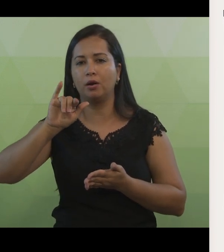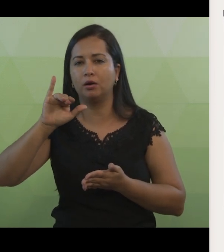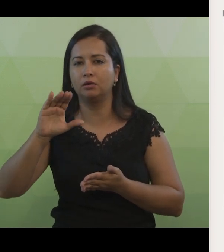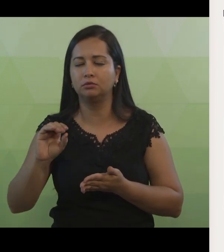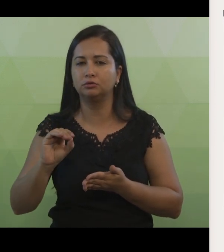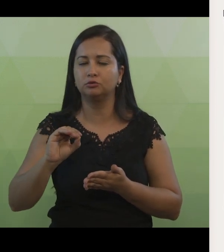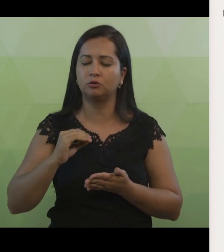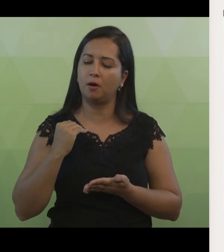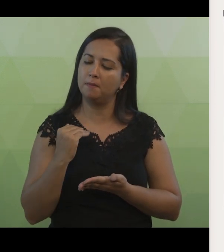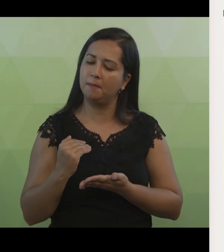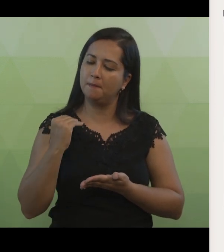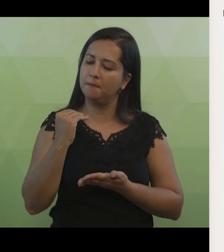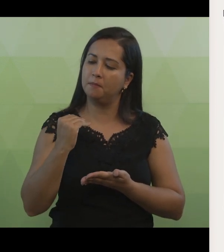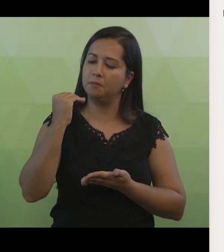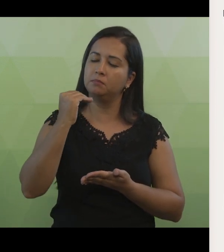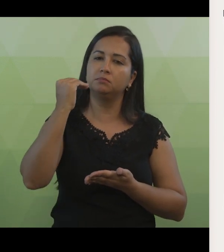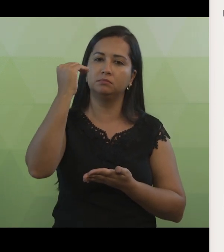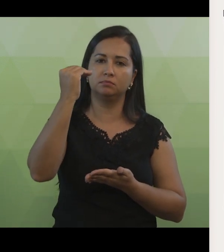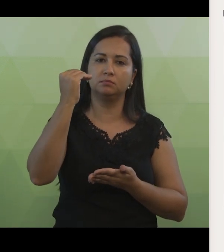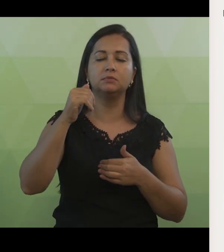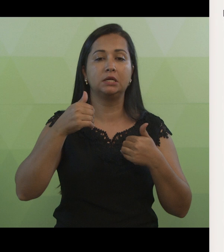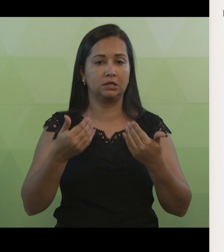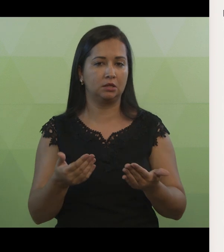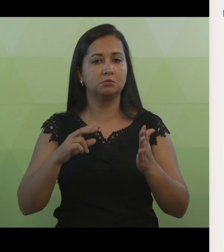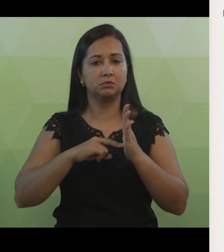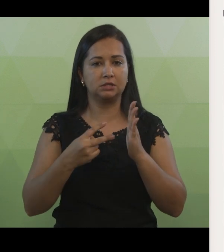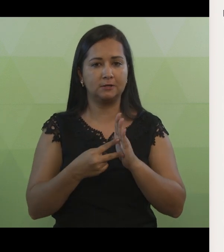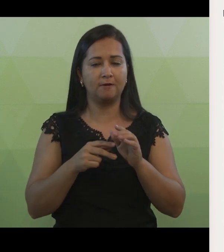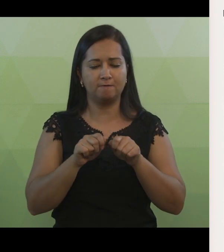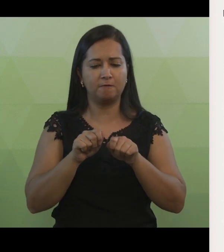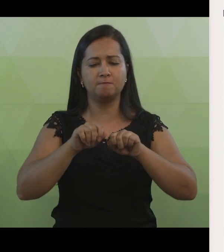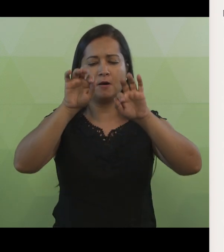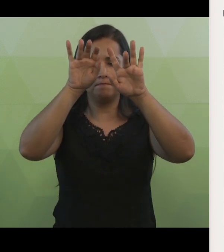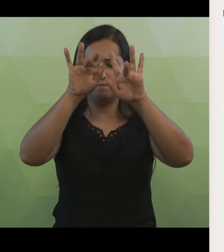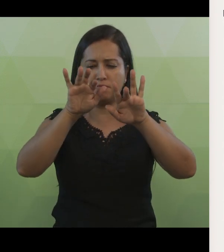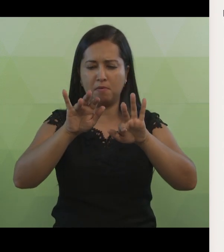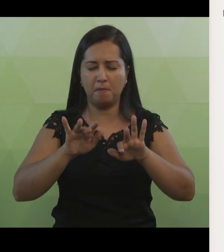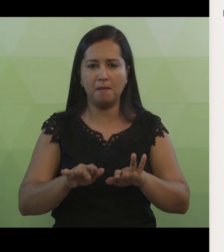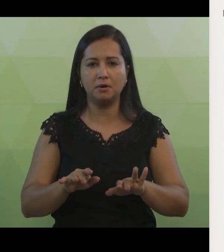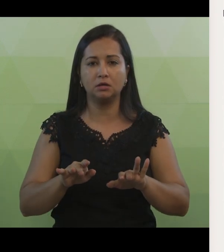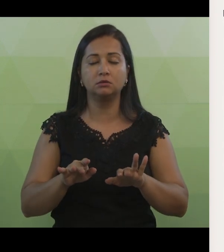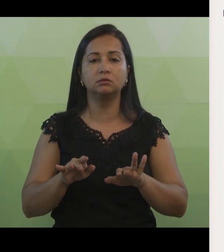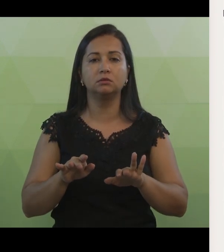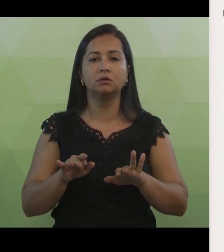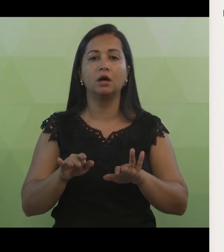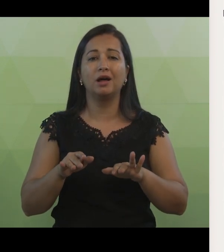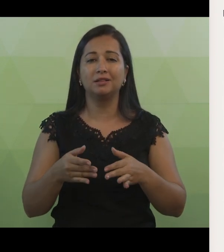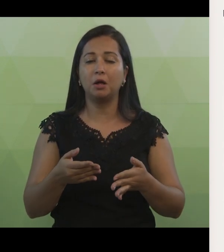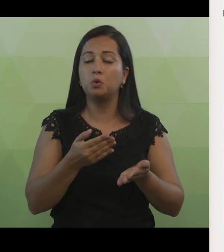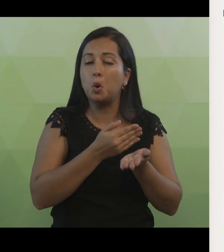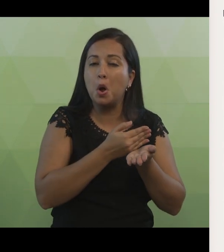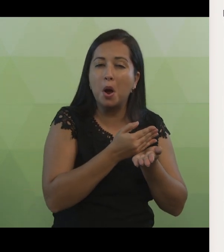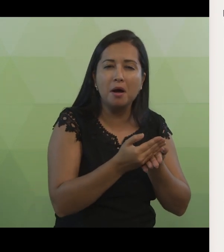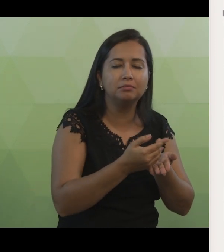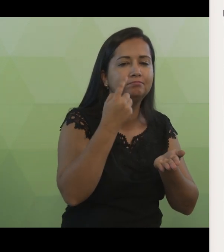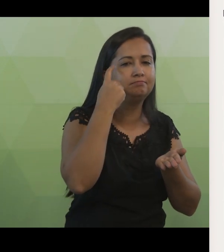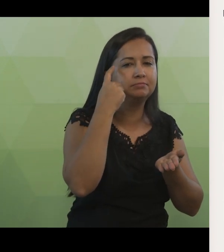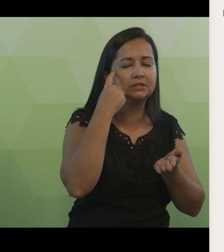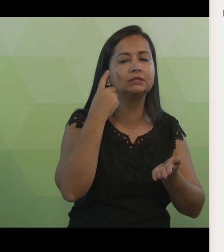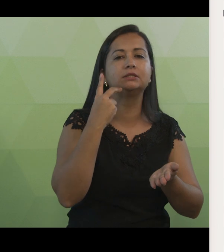finais. Desenvolvimento é a fase de desenvolvimento propriamente dito, parte de programação. Então, desde o início, tem que pensar na parte de segurança do